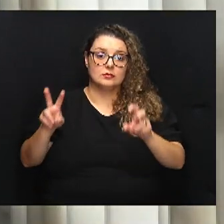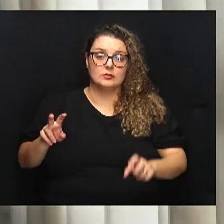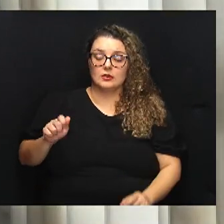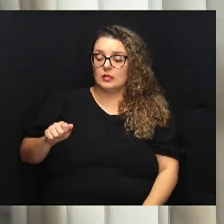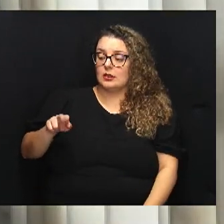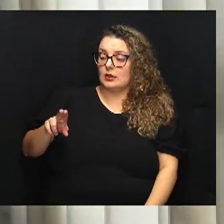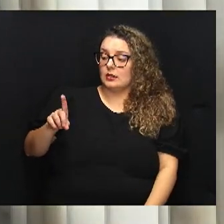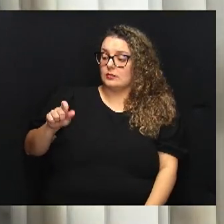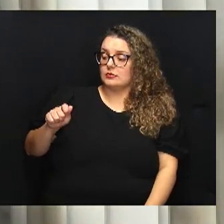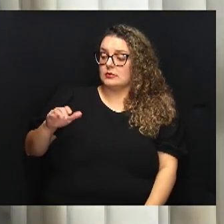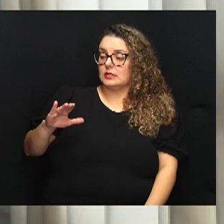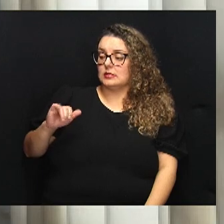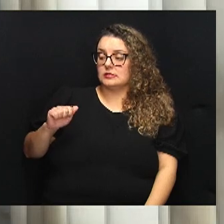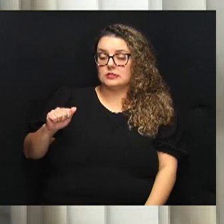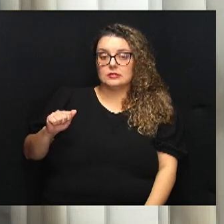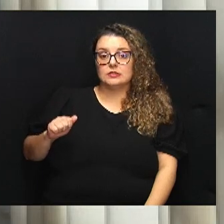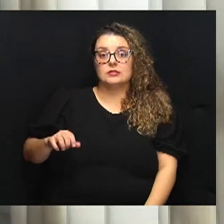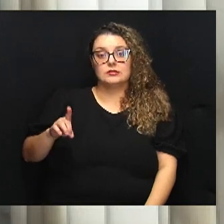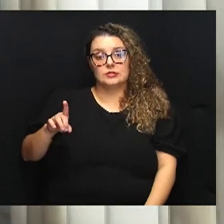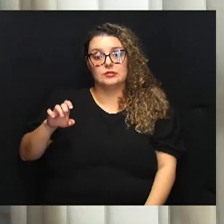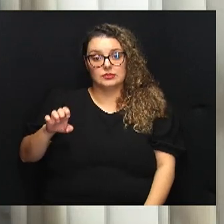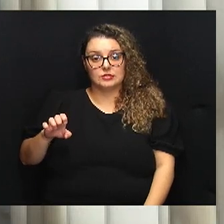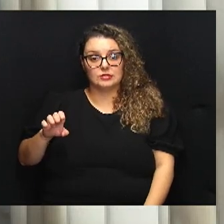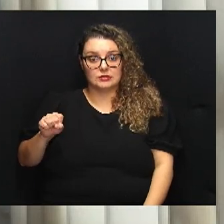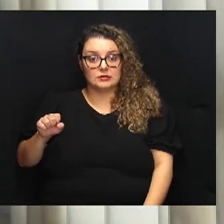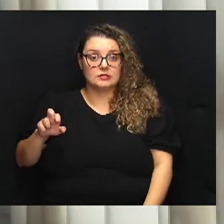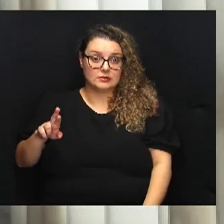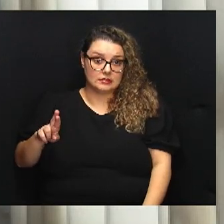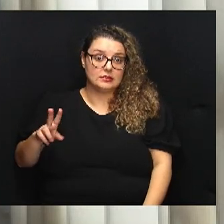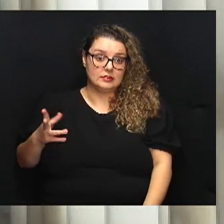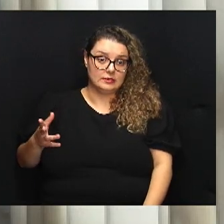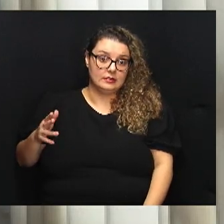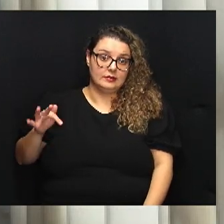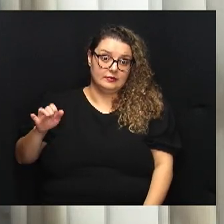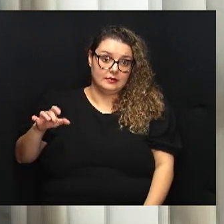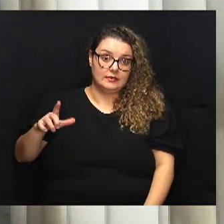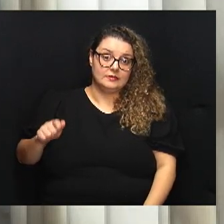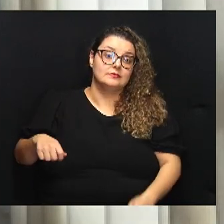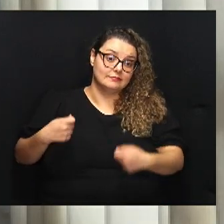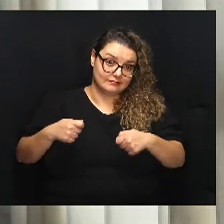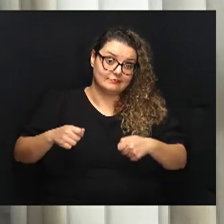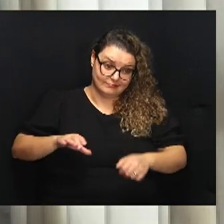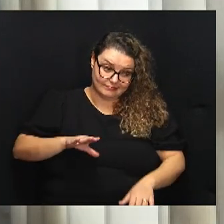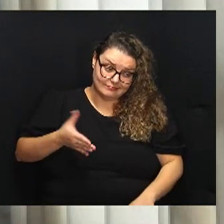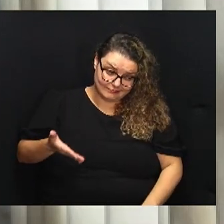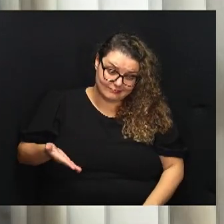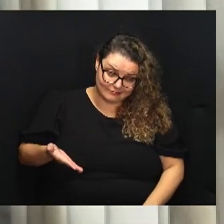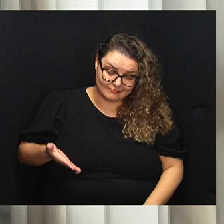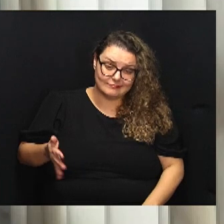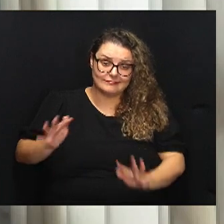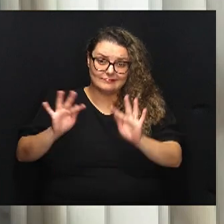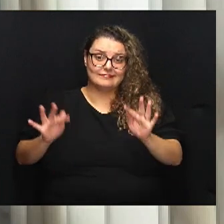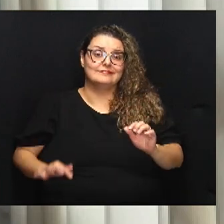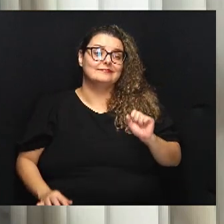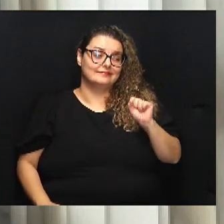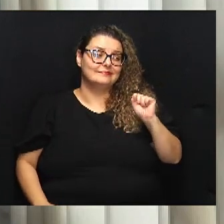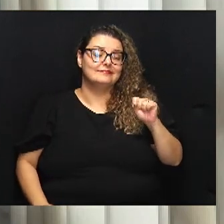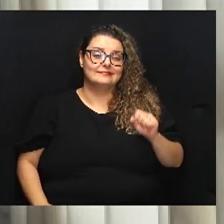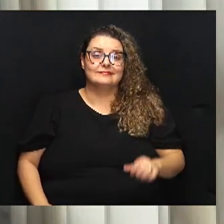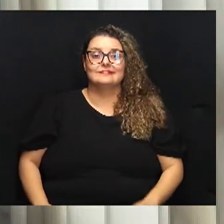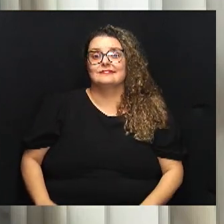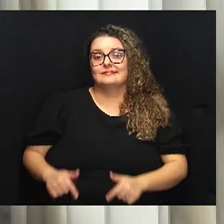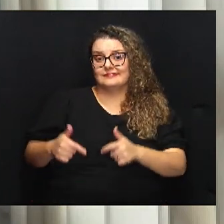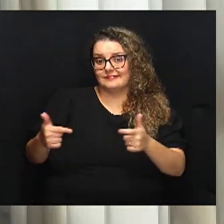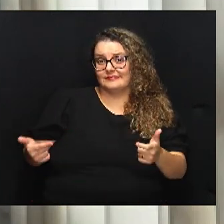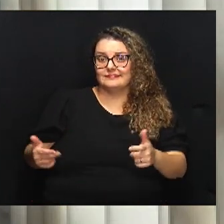audácia de ser feliz, porque a gente precisa de audácia para ser feliz, Gabriel. A grande maioria das pessoas acham que,